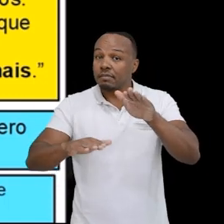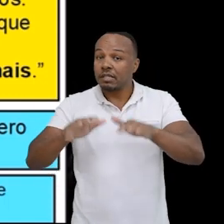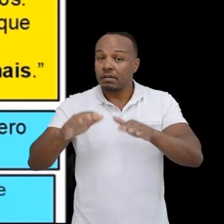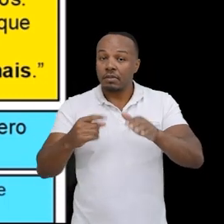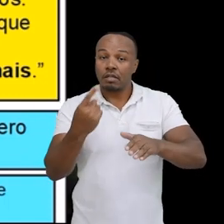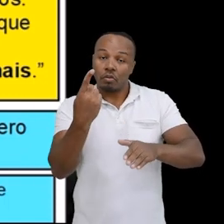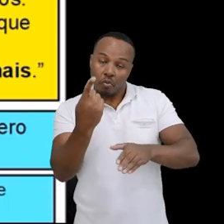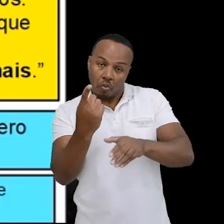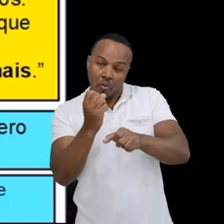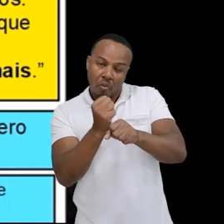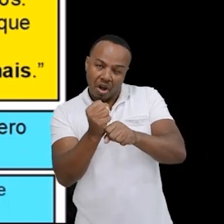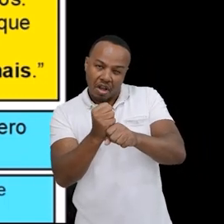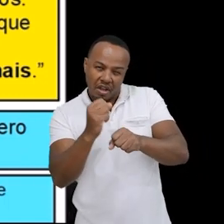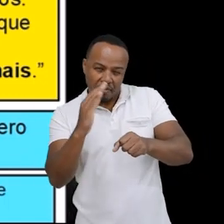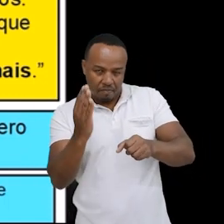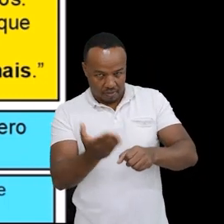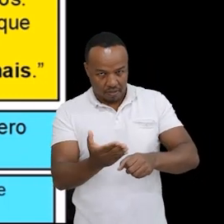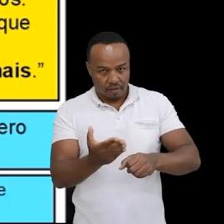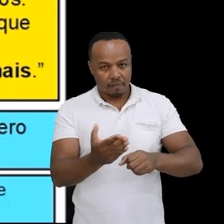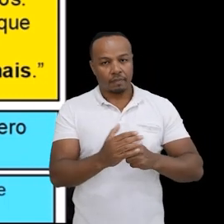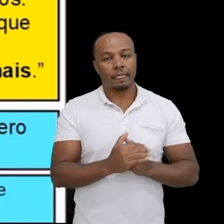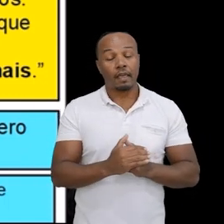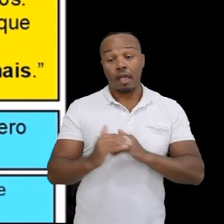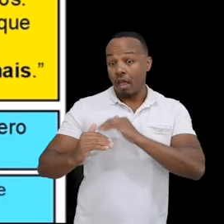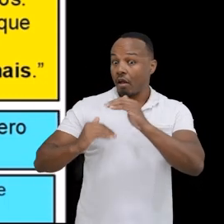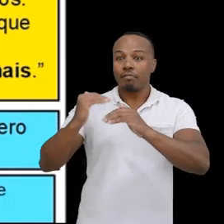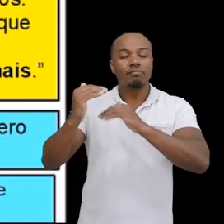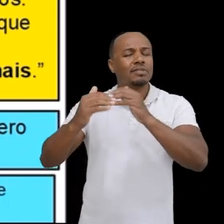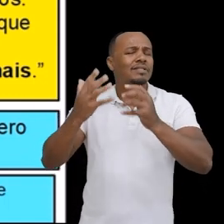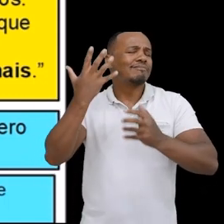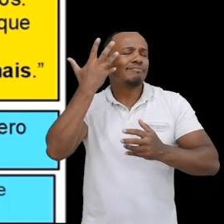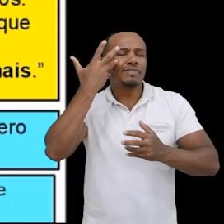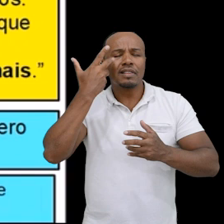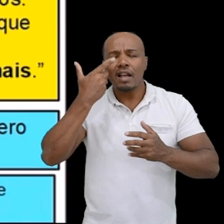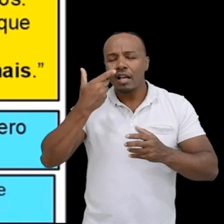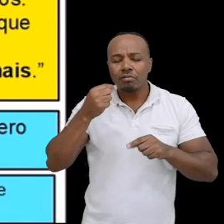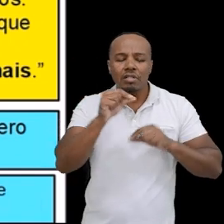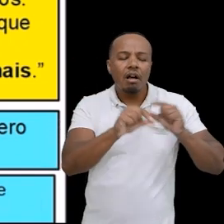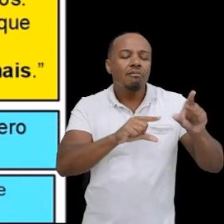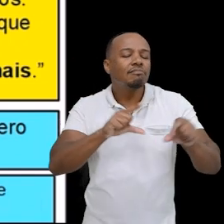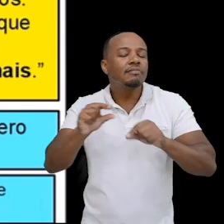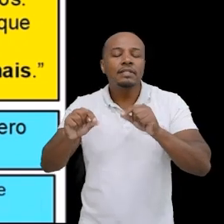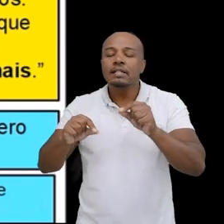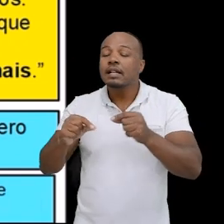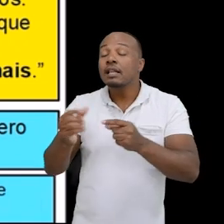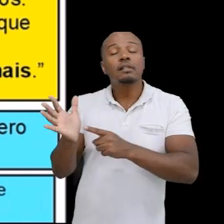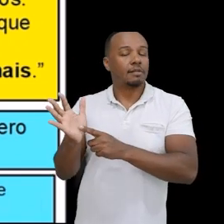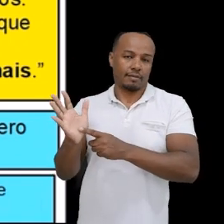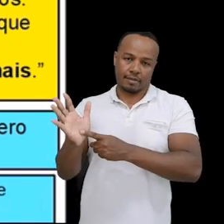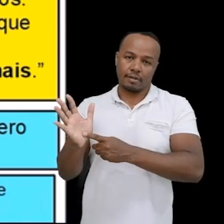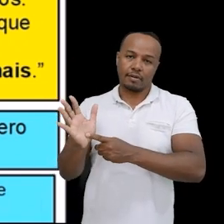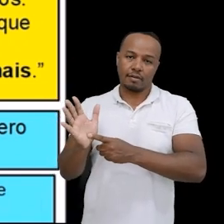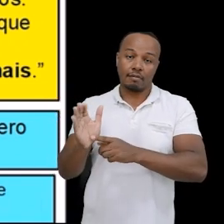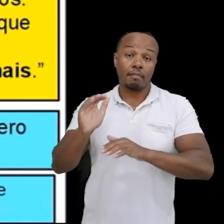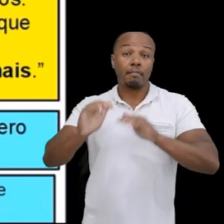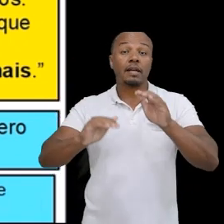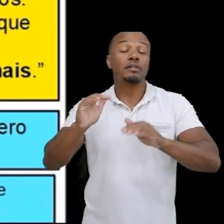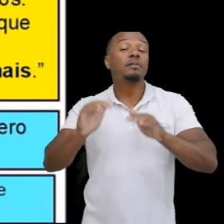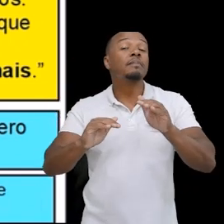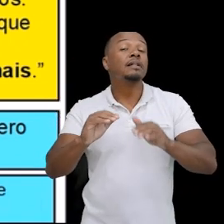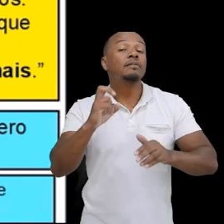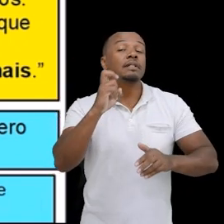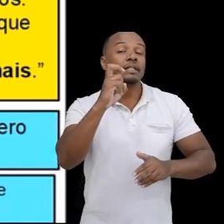1 ano e meio de idade. Esse é um processo natural de seleção do excesso de neurônios produzidos. Cerca